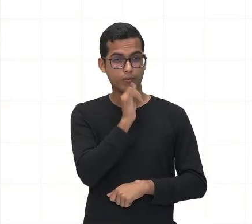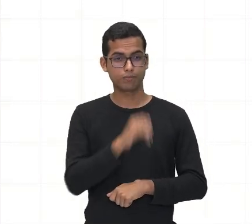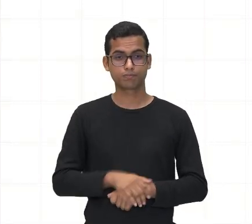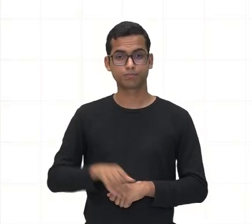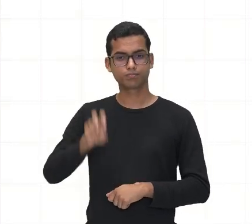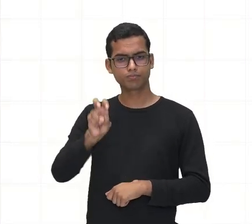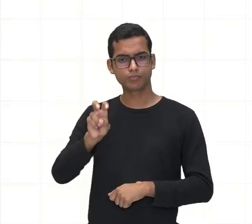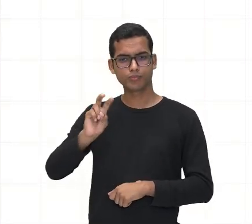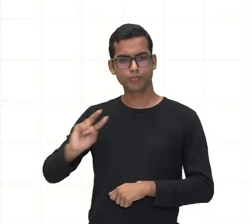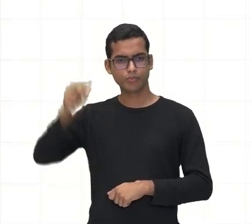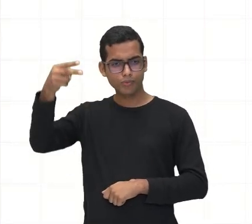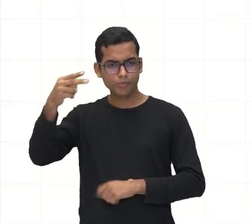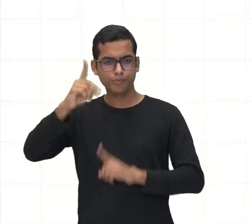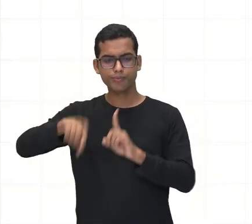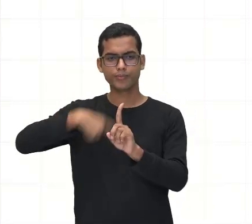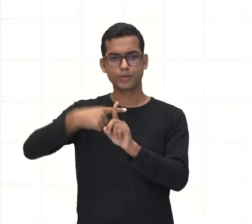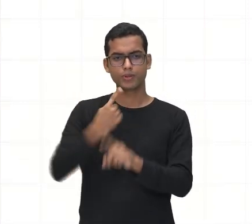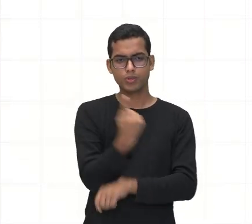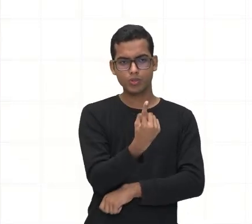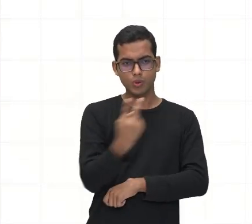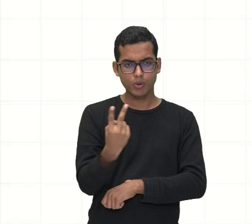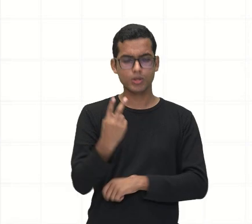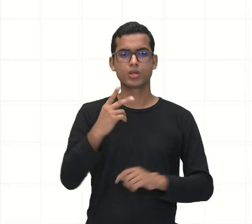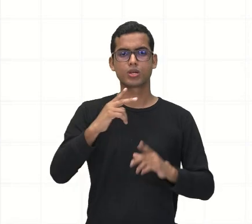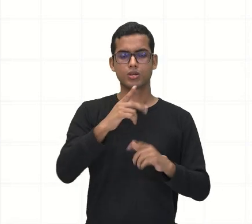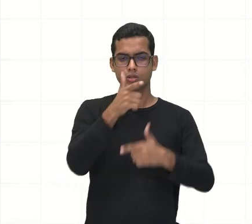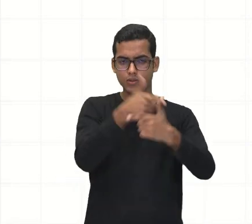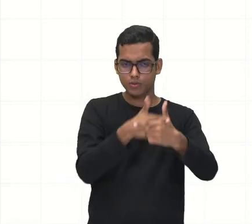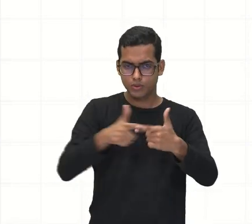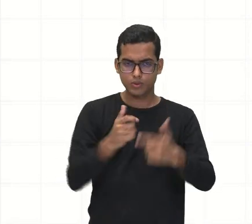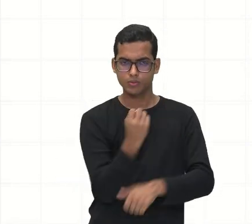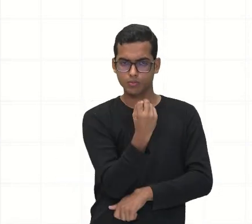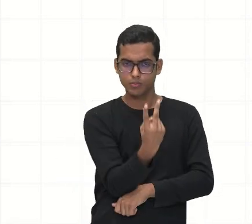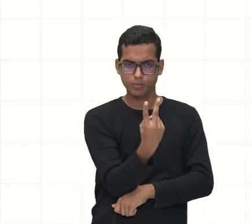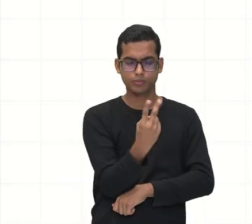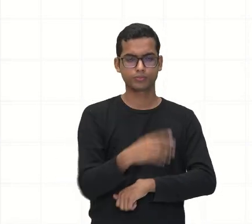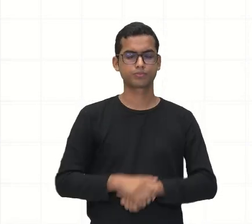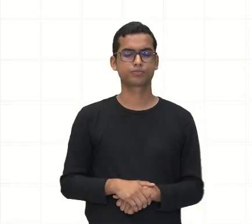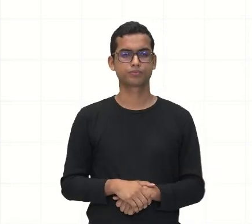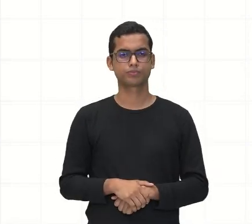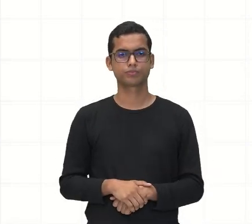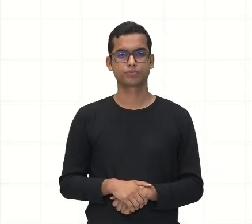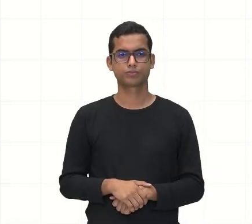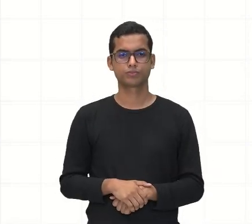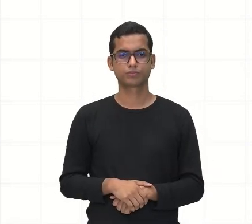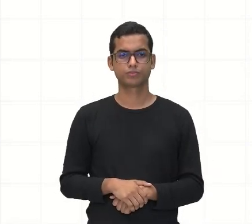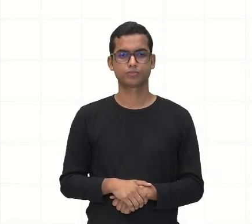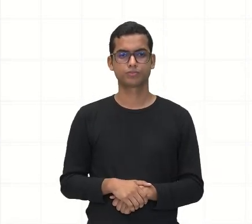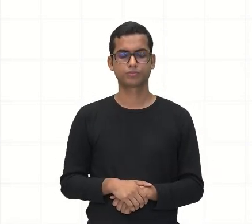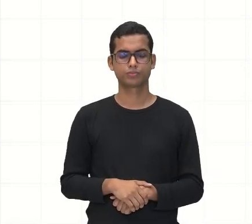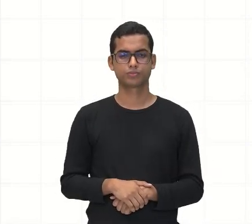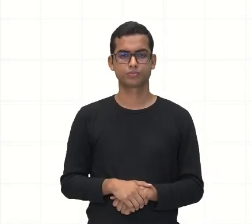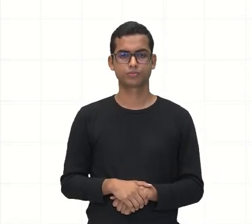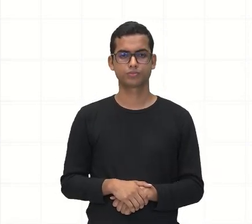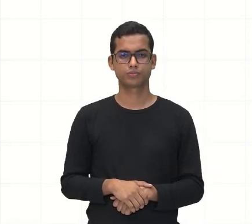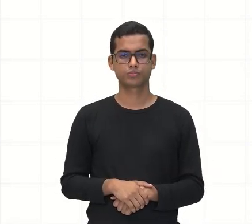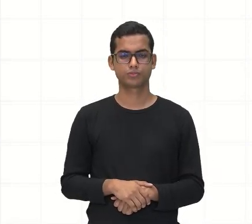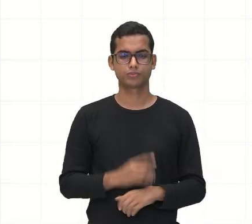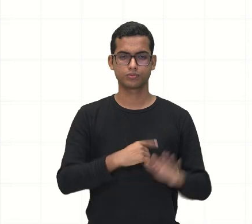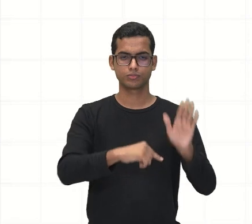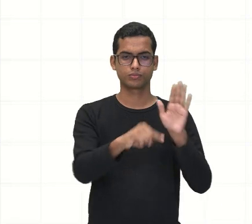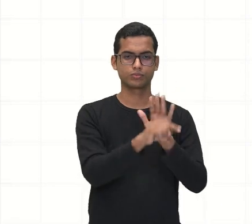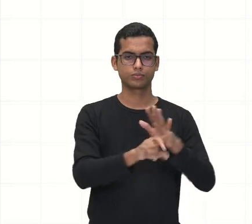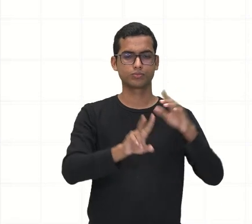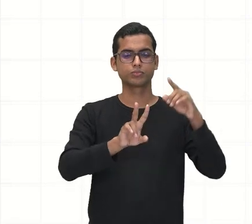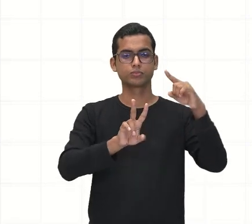ao quadrado, mais 12 dividido por 2. Aqui, ó, 5 ao quadrado, mais 12 dividido por 2, menos